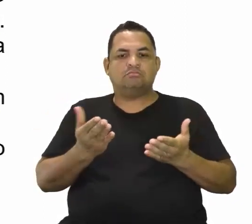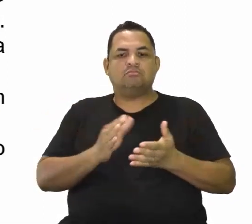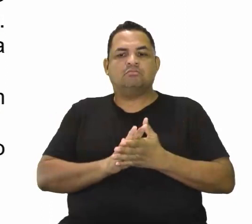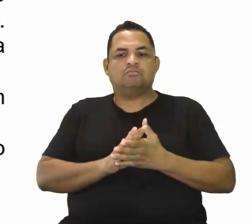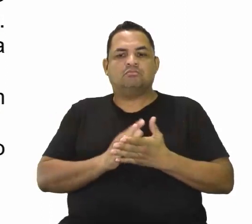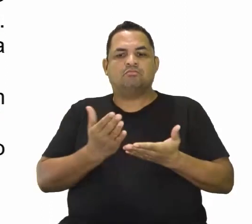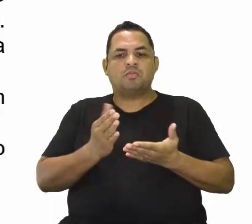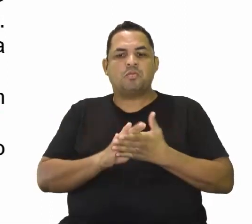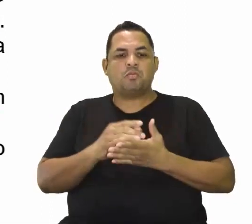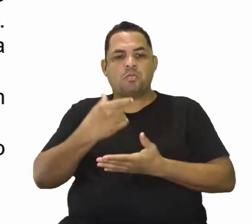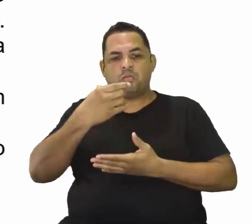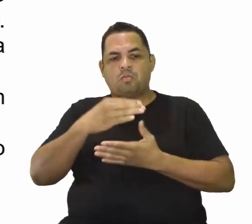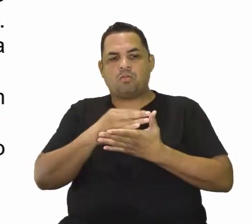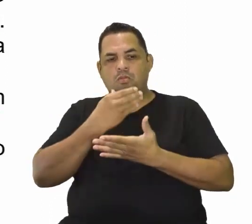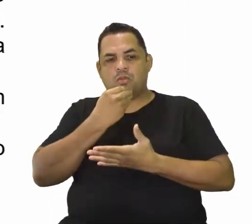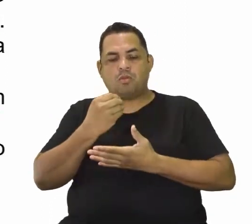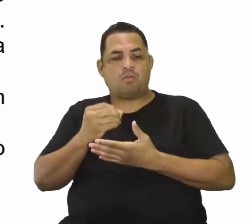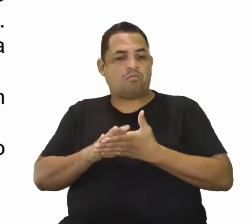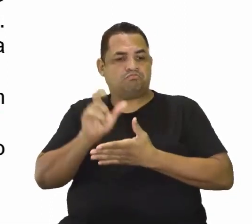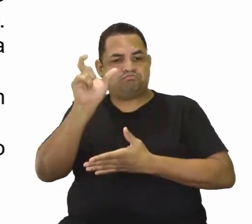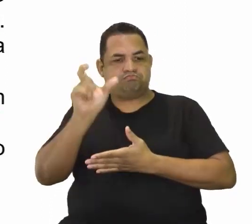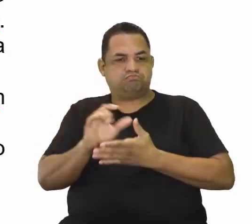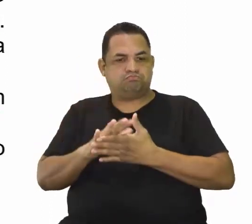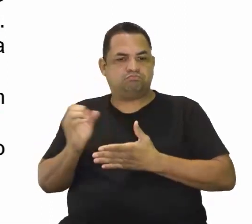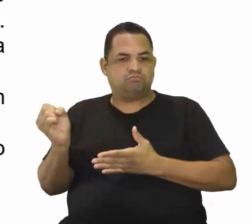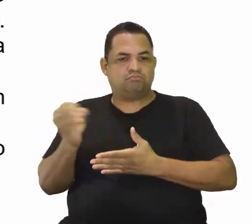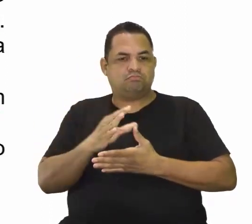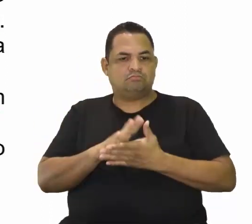e de um homem novos,